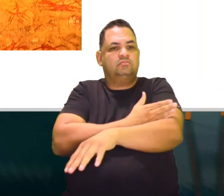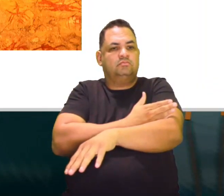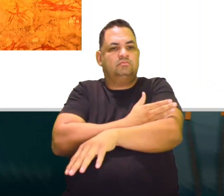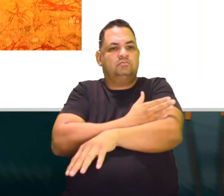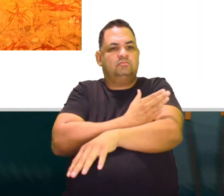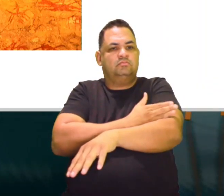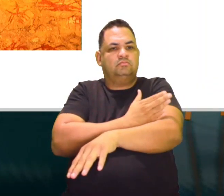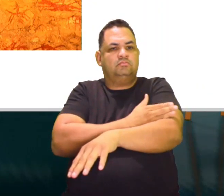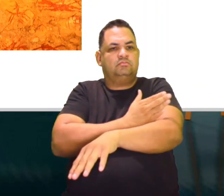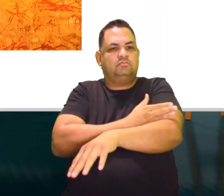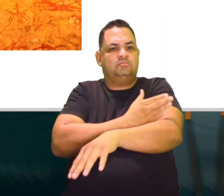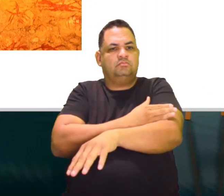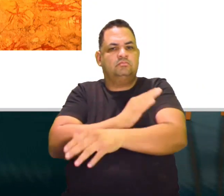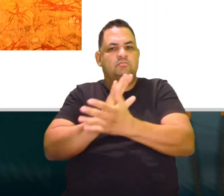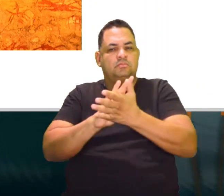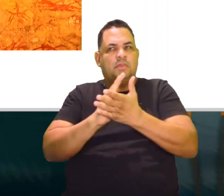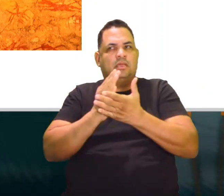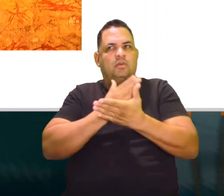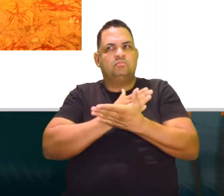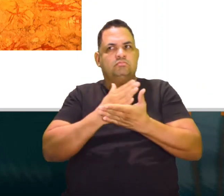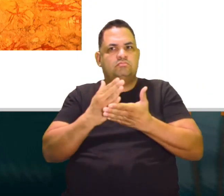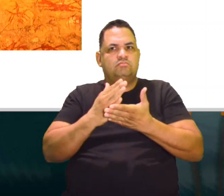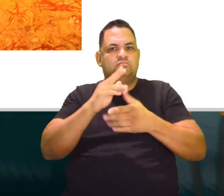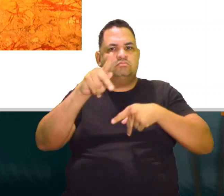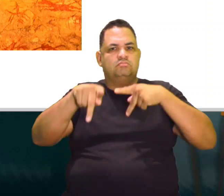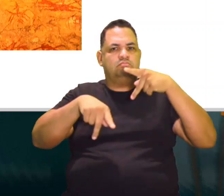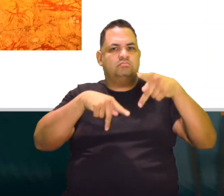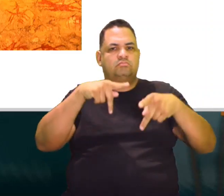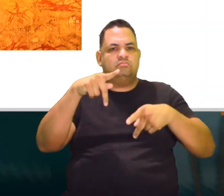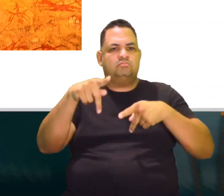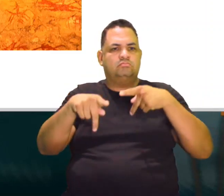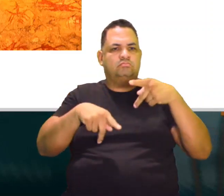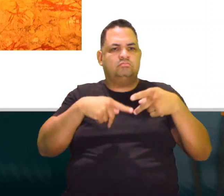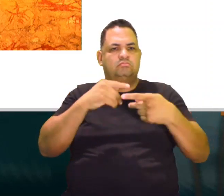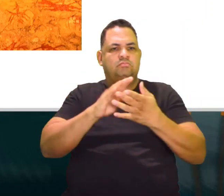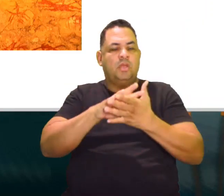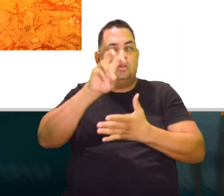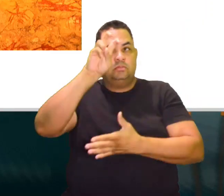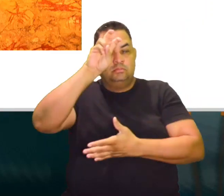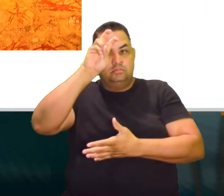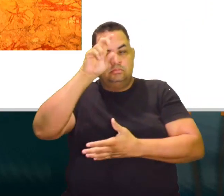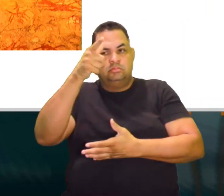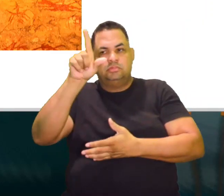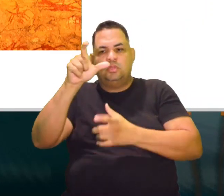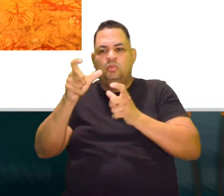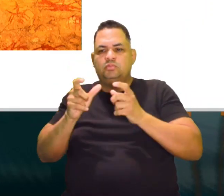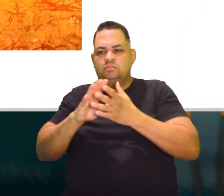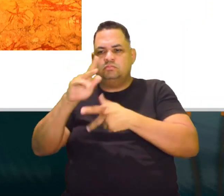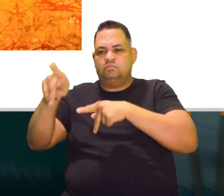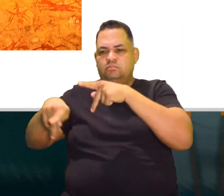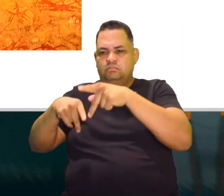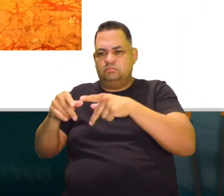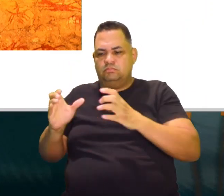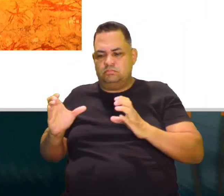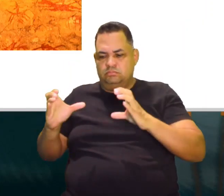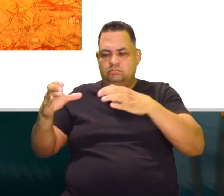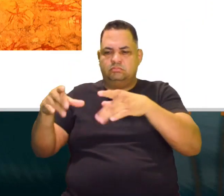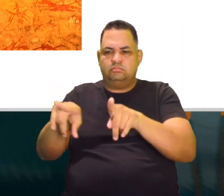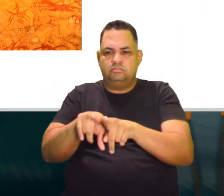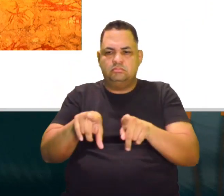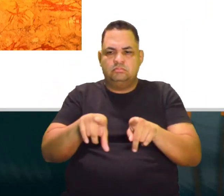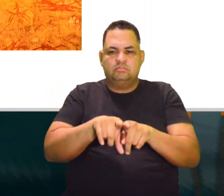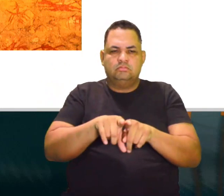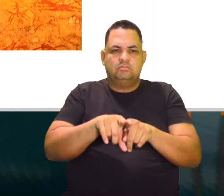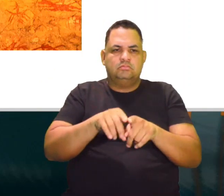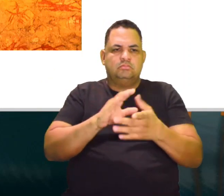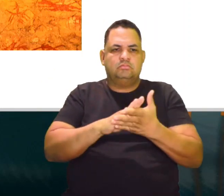do momento que as civilizações, né, não só os egípcios, tinham outros ali naquele mesmo período, né,